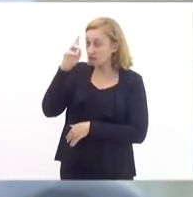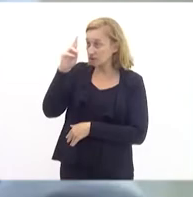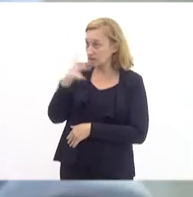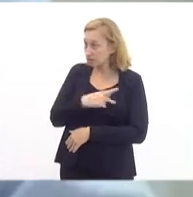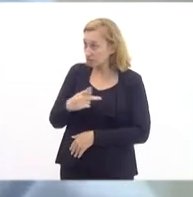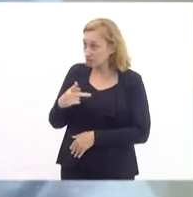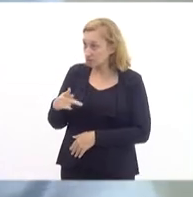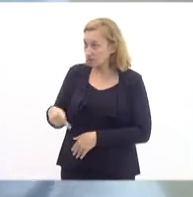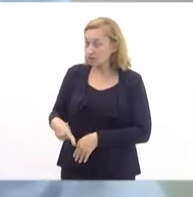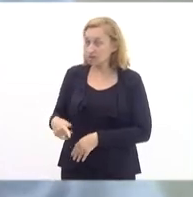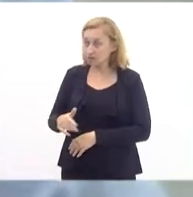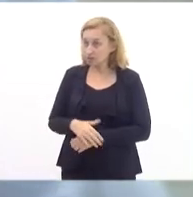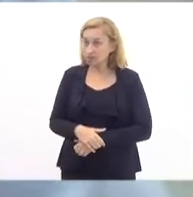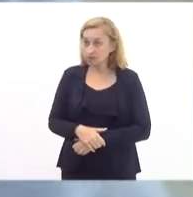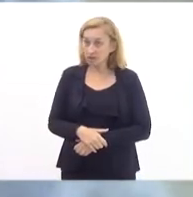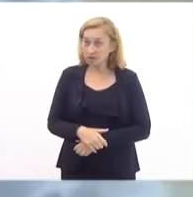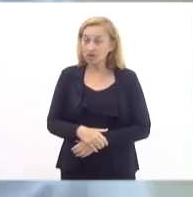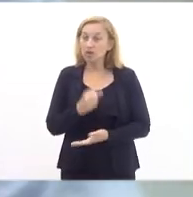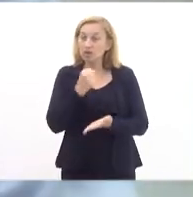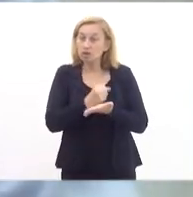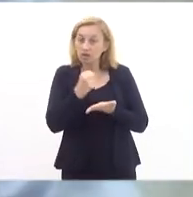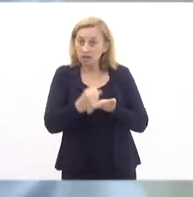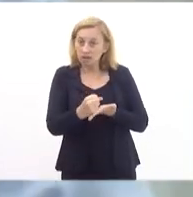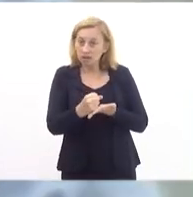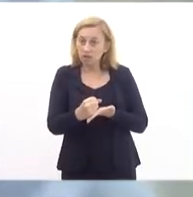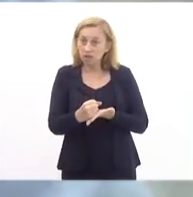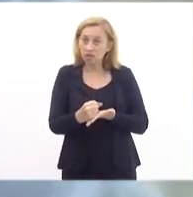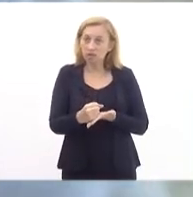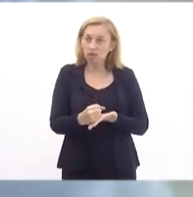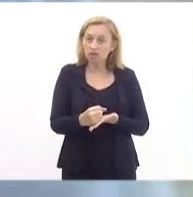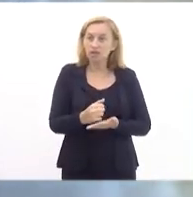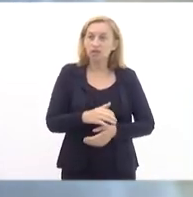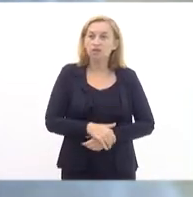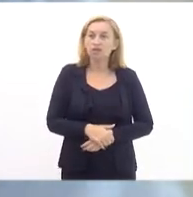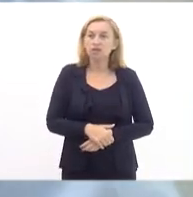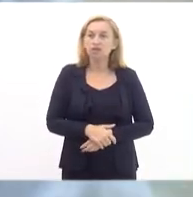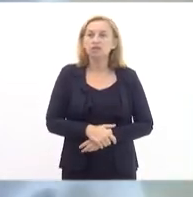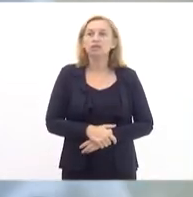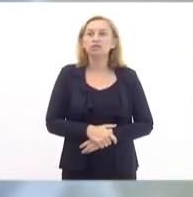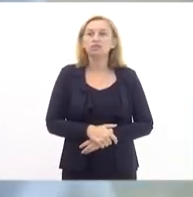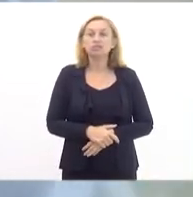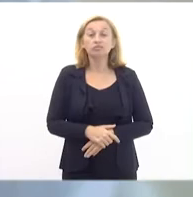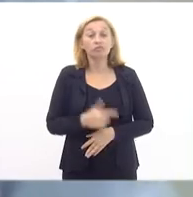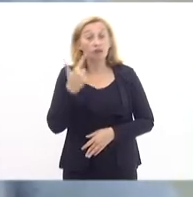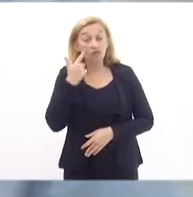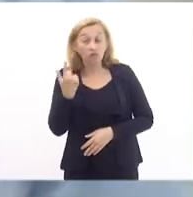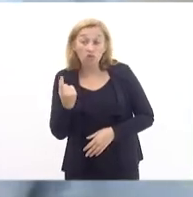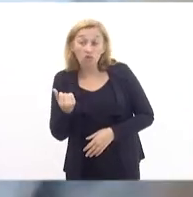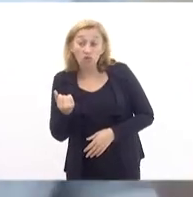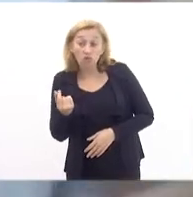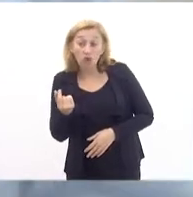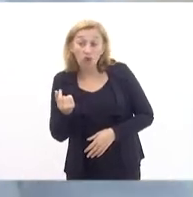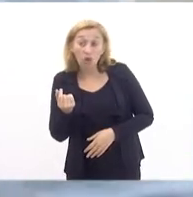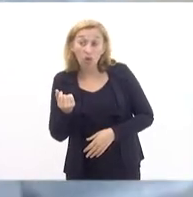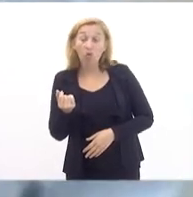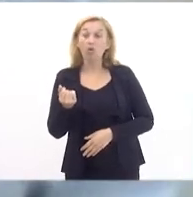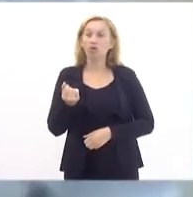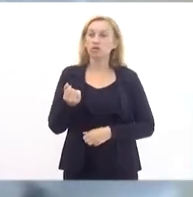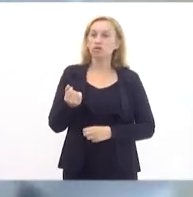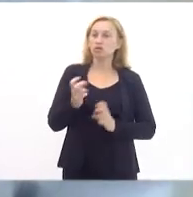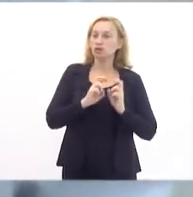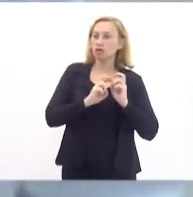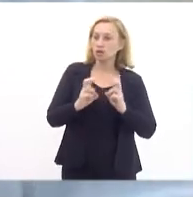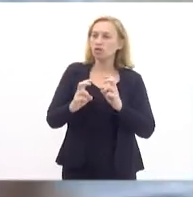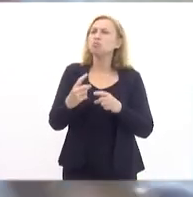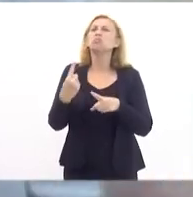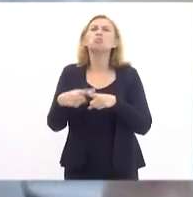Que apresente as causas contratuais. Sim, senhor. Que valor de tarifa, que apresente o seguinte, por que que é